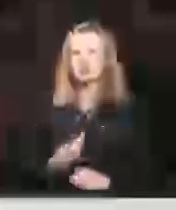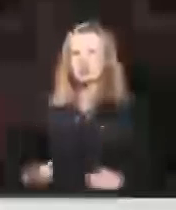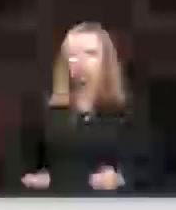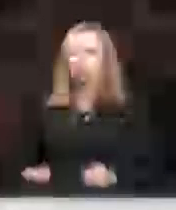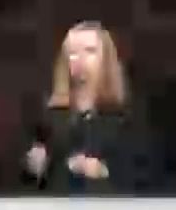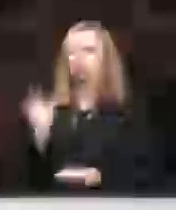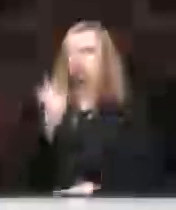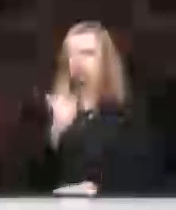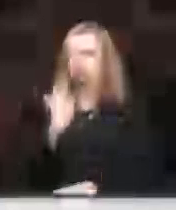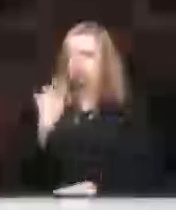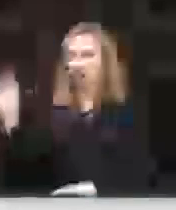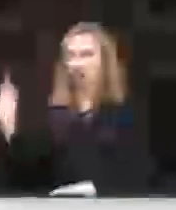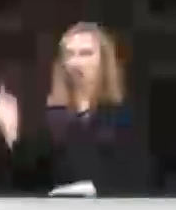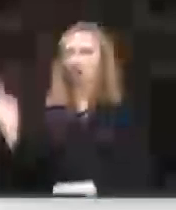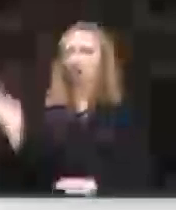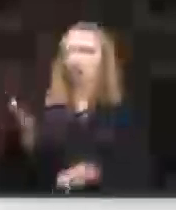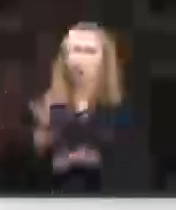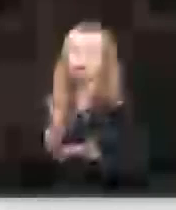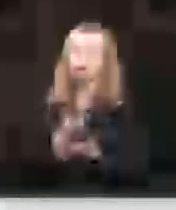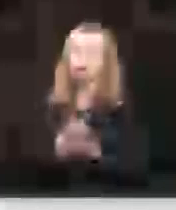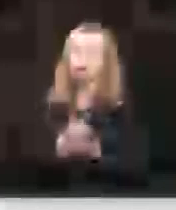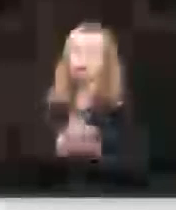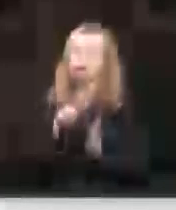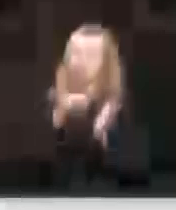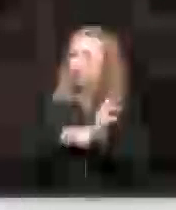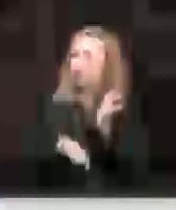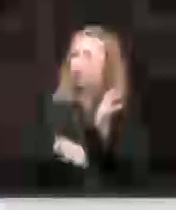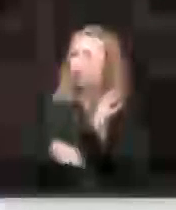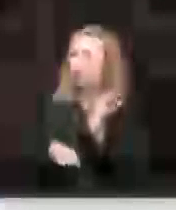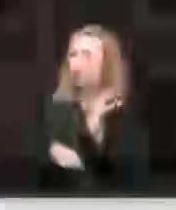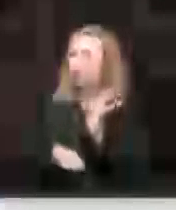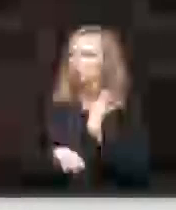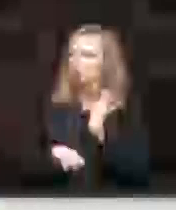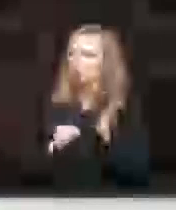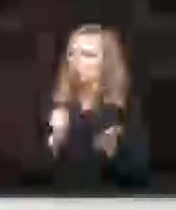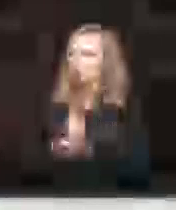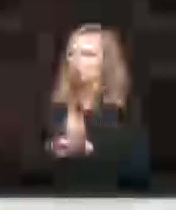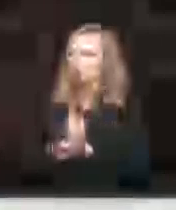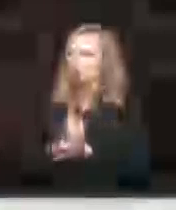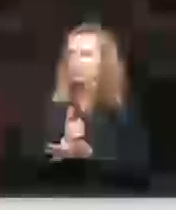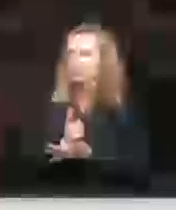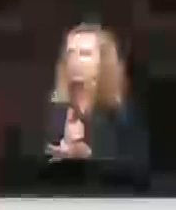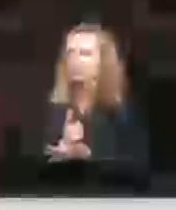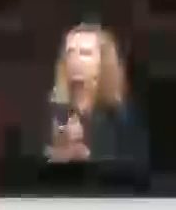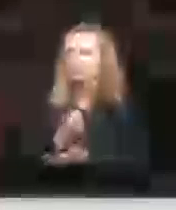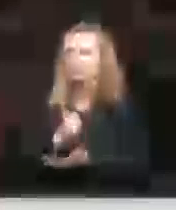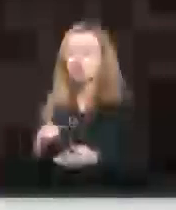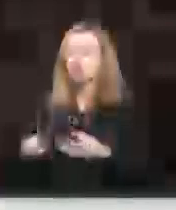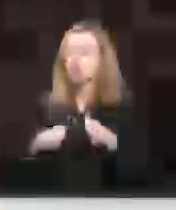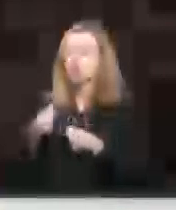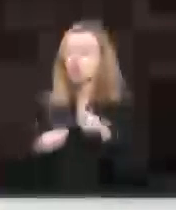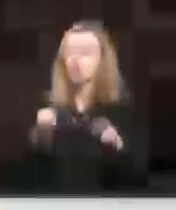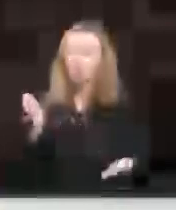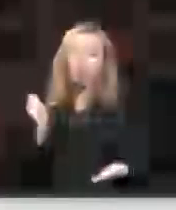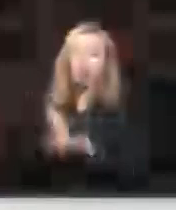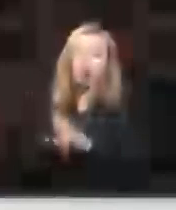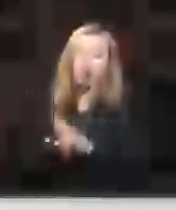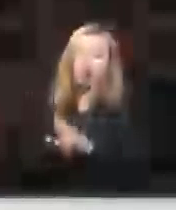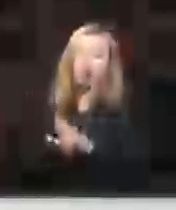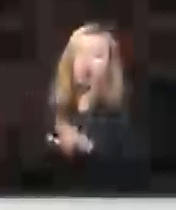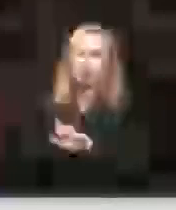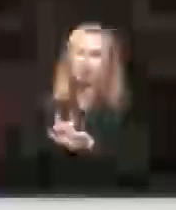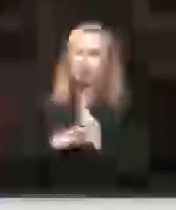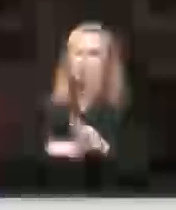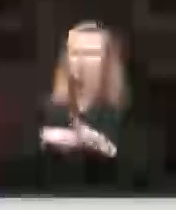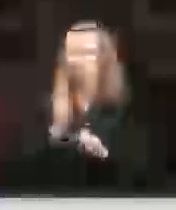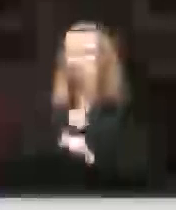despesas, não haverá superávit para pagar um volume tão expressivo